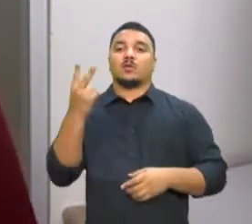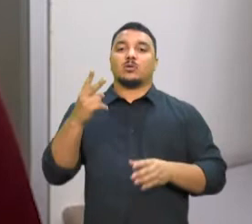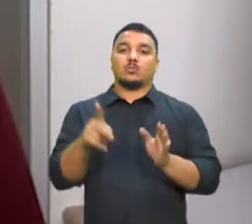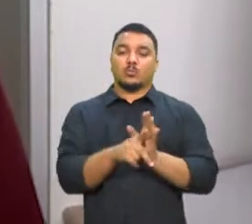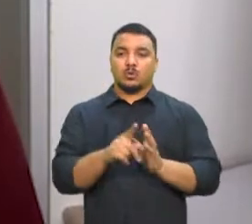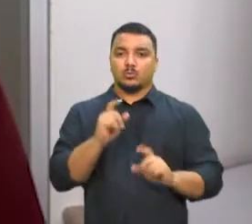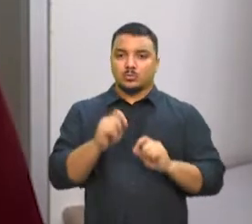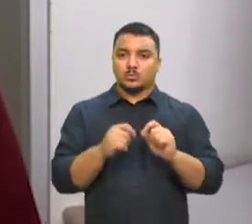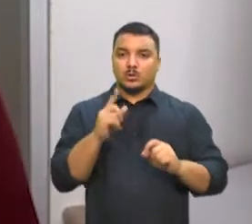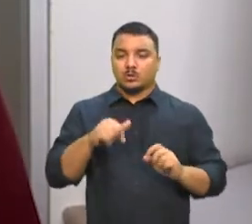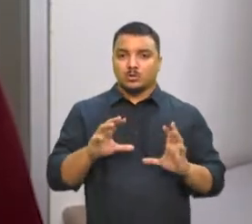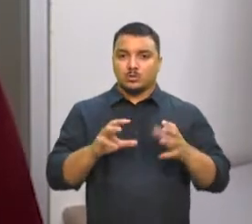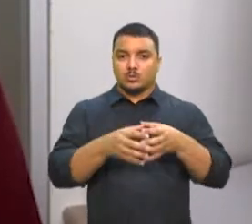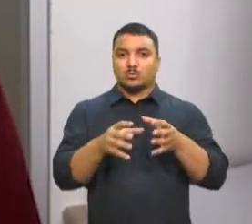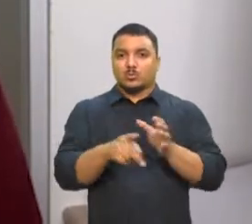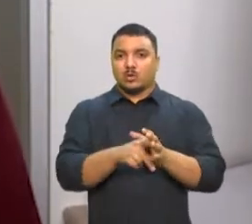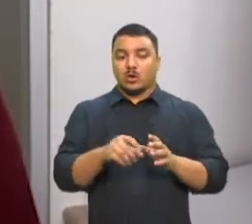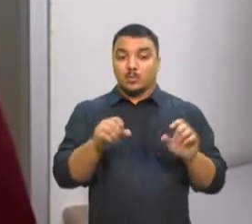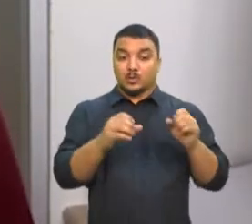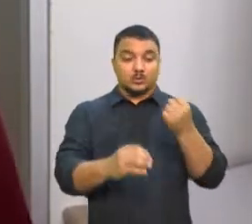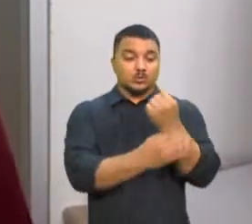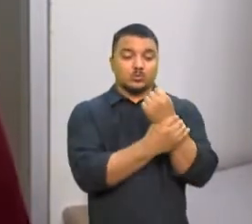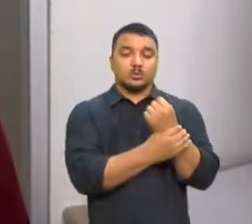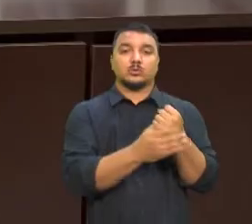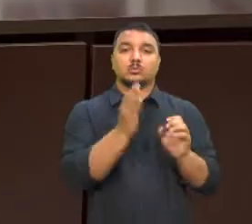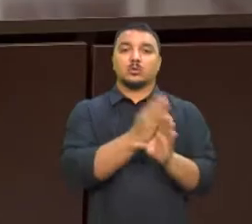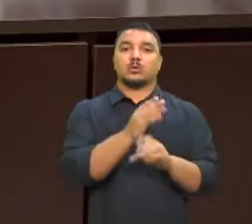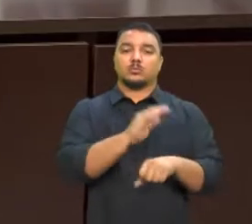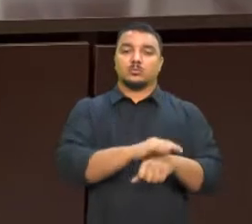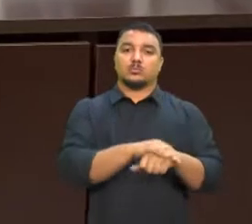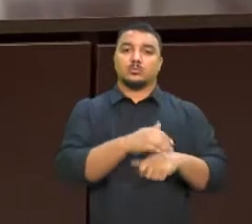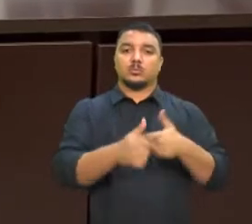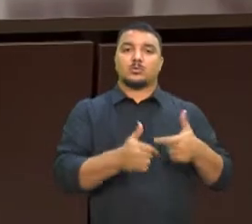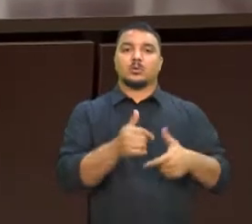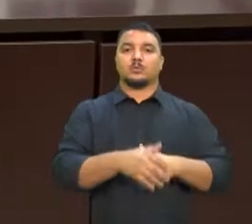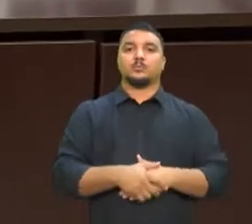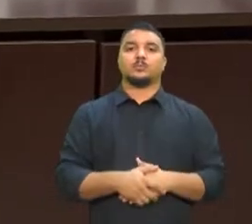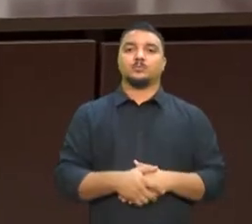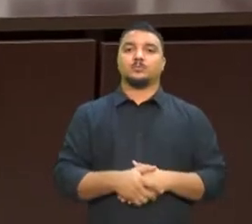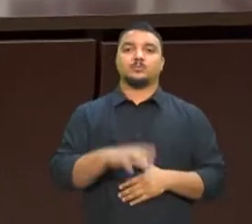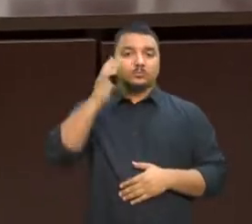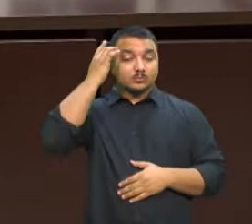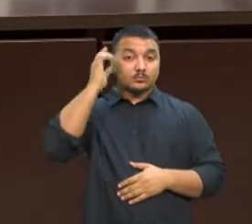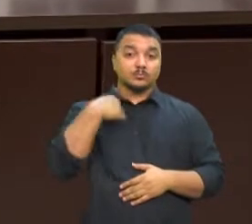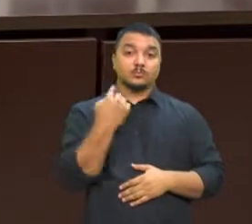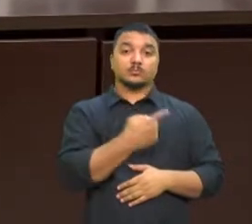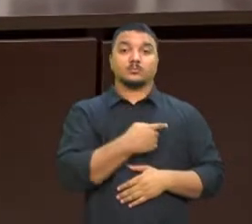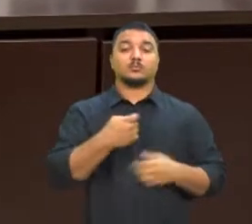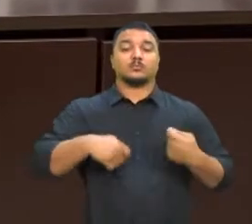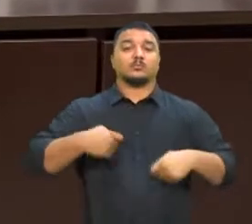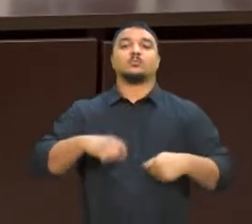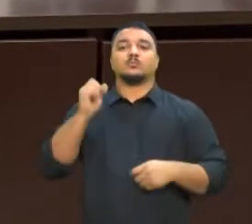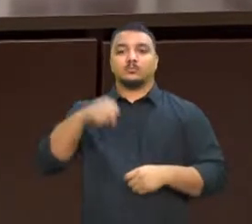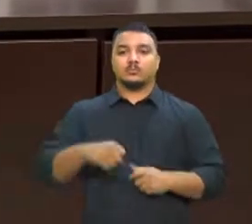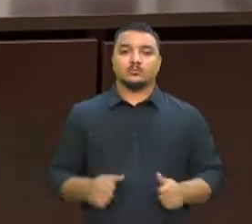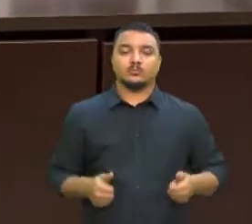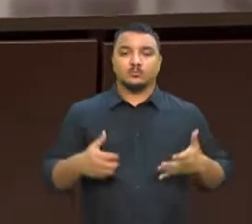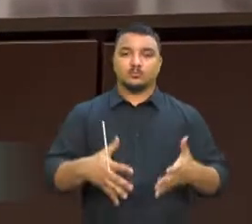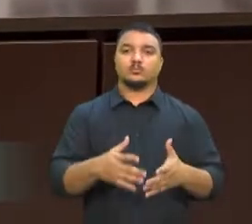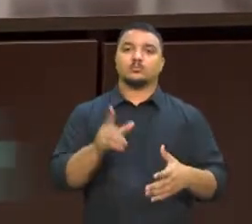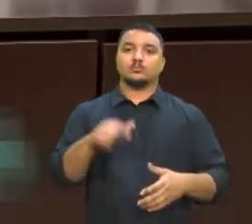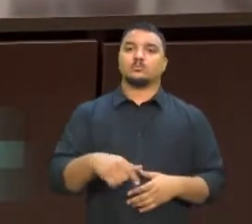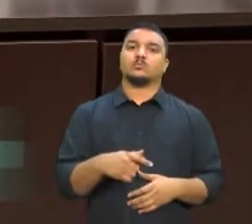o circuito de segurança pública a partir dos seus próprios trabalhadores. Acredito que nós precisamos sim investir em segurança